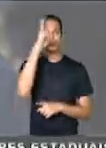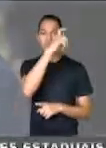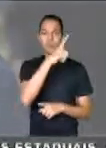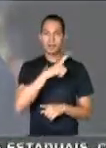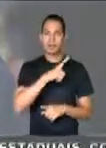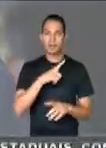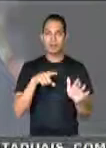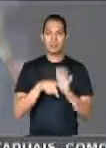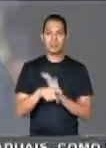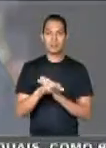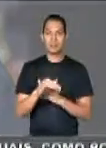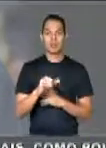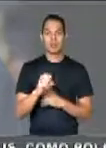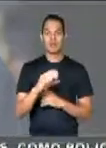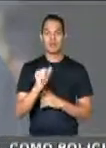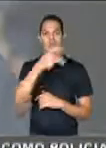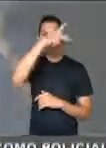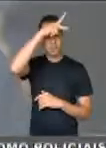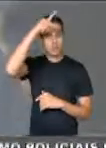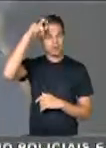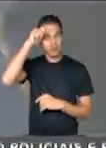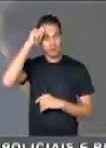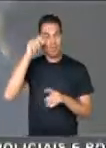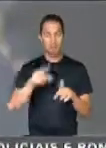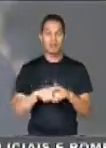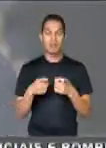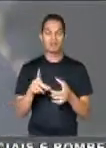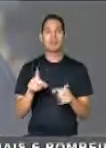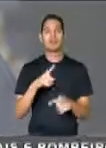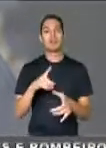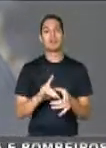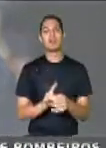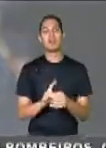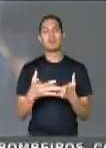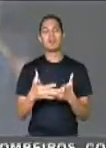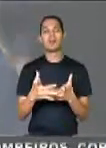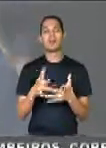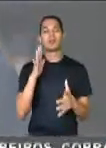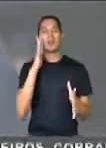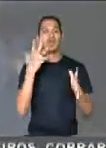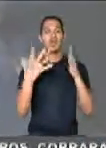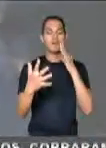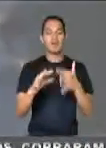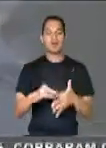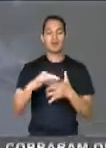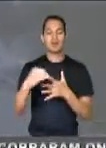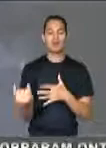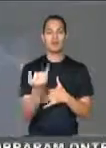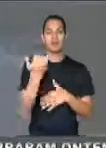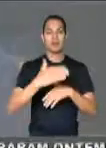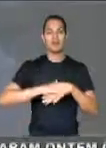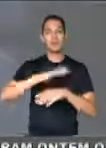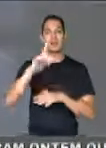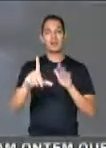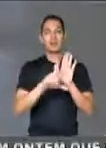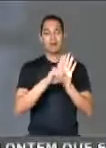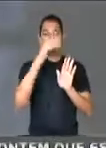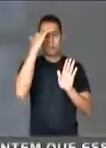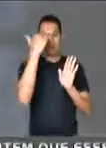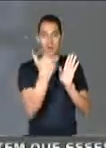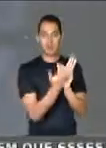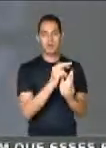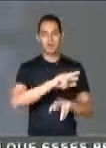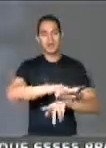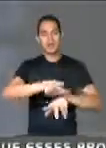dificuldade fiscal dos prefeitos de fazerem isso, eles vão ter liberdade de estabelecer as suas prioridades para cumprir essa lei e, claro,